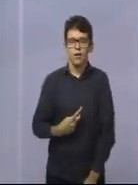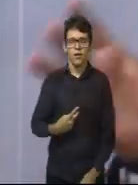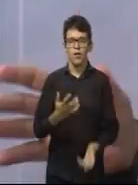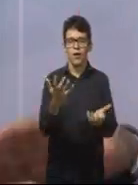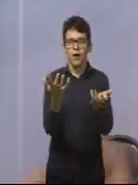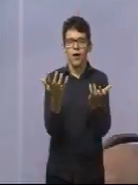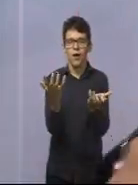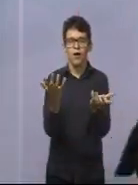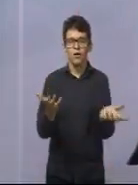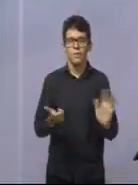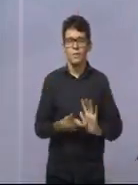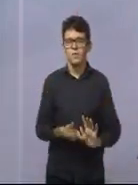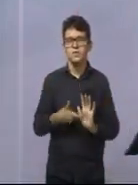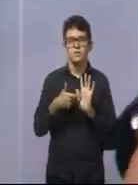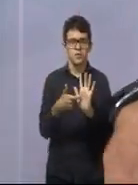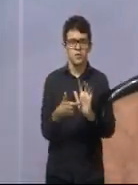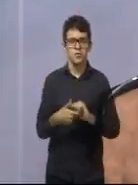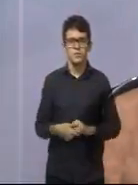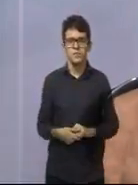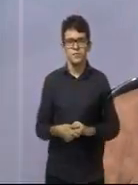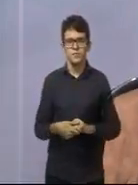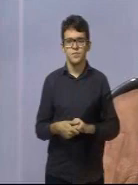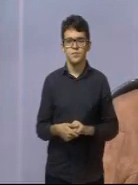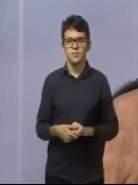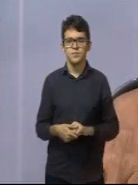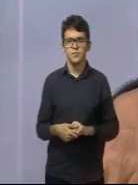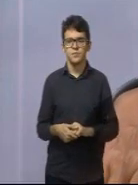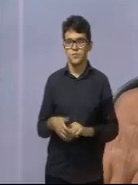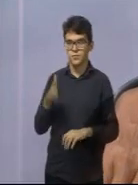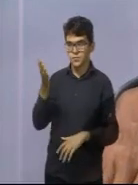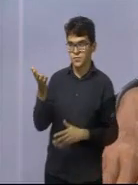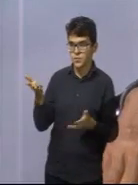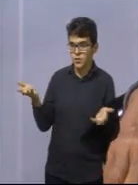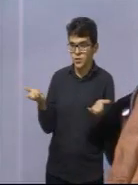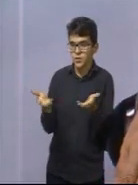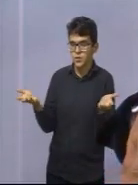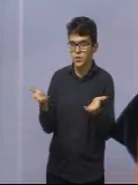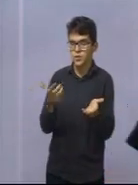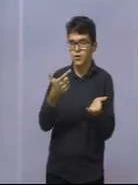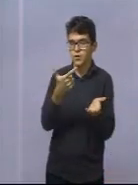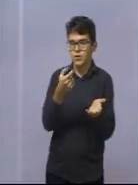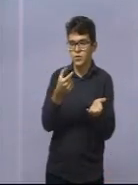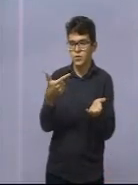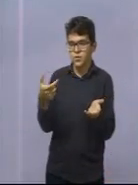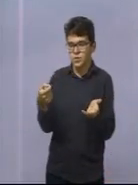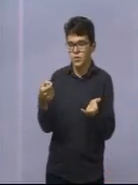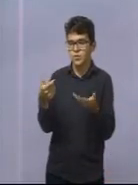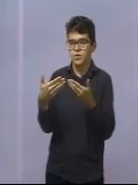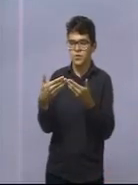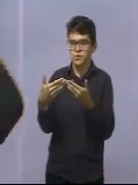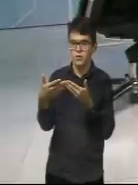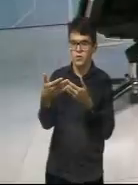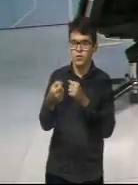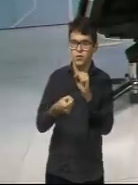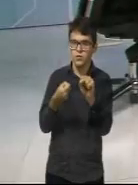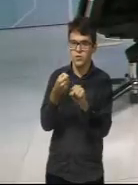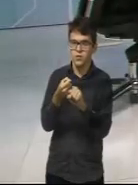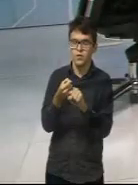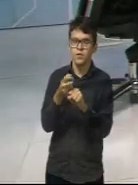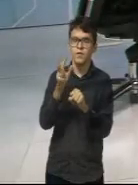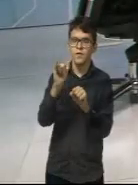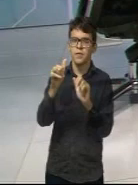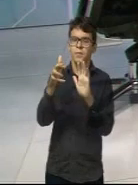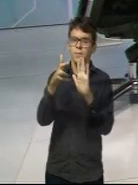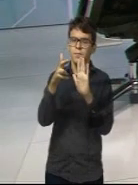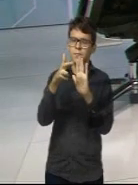o diabo. Então, se bem que foi aprovado para a partir de 2020, para vigir em 2020, algumas cláusulas